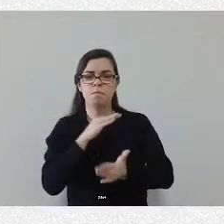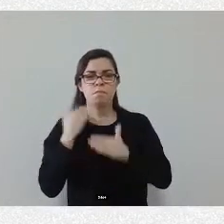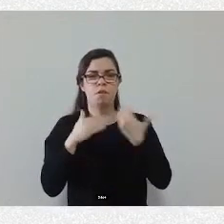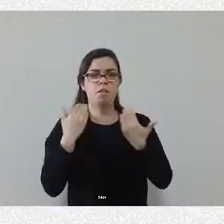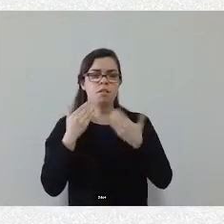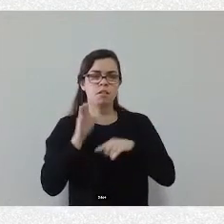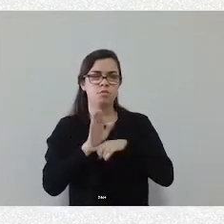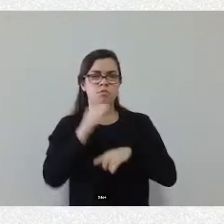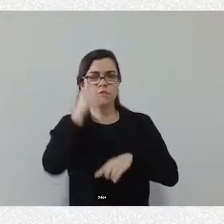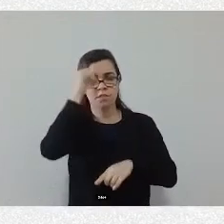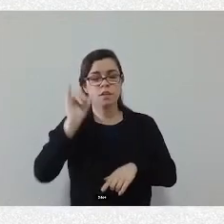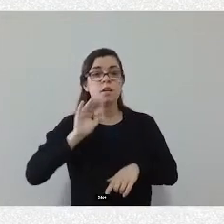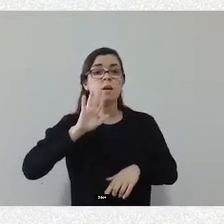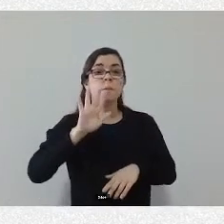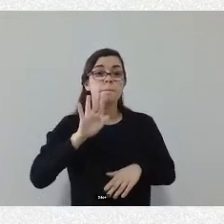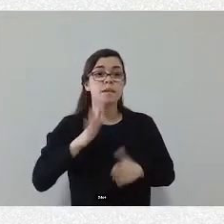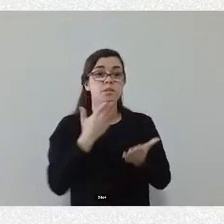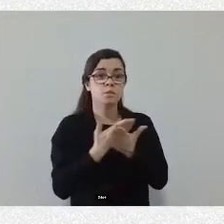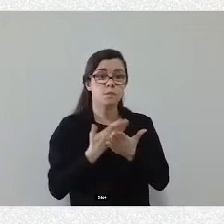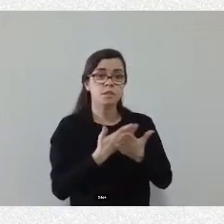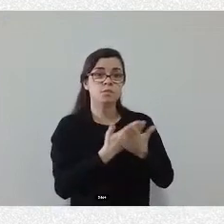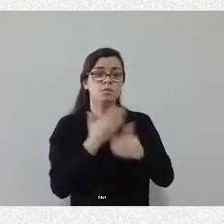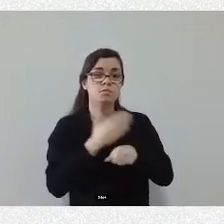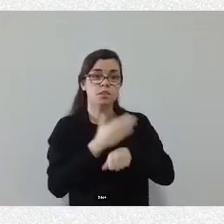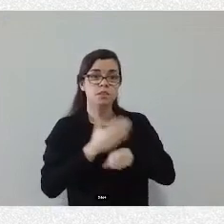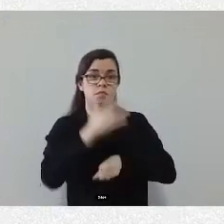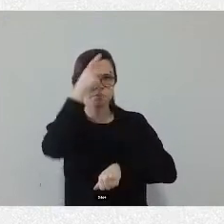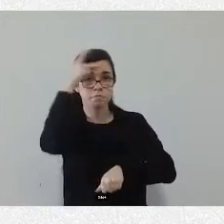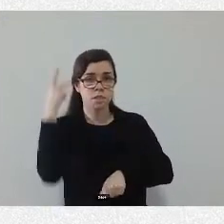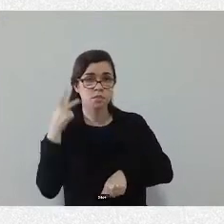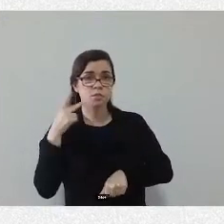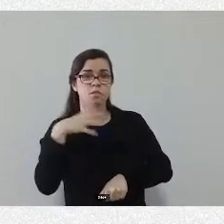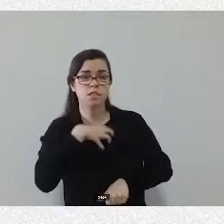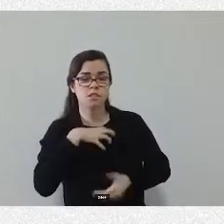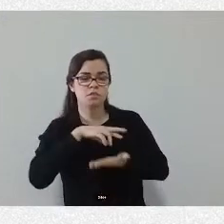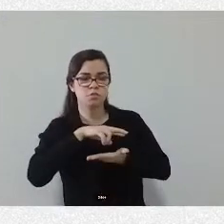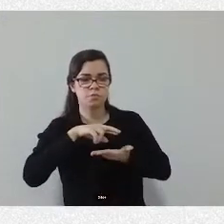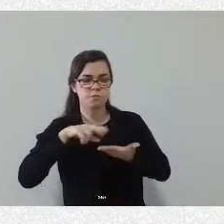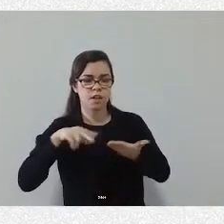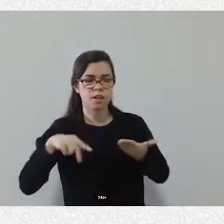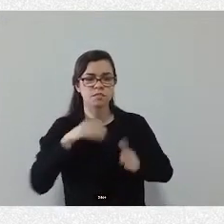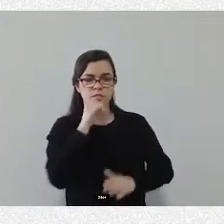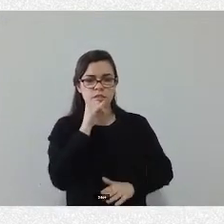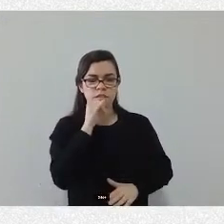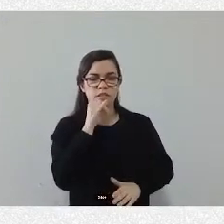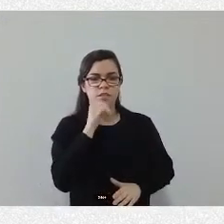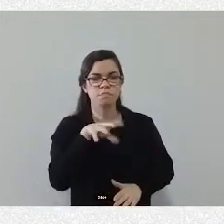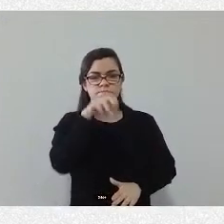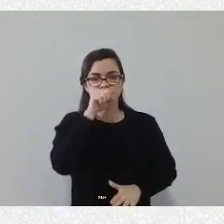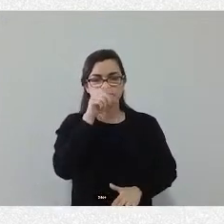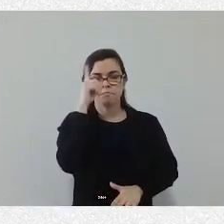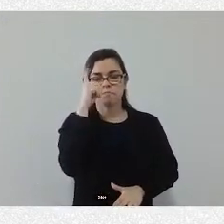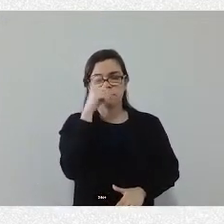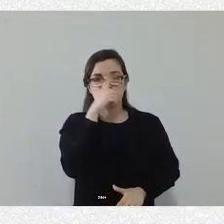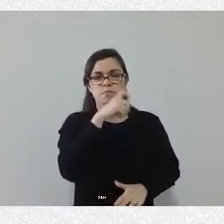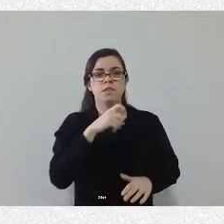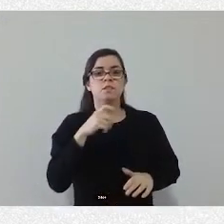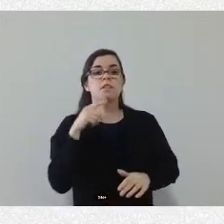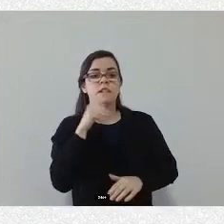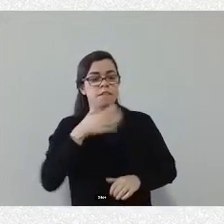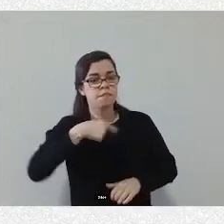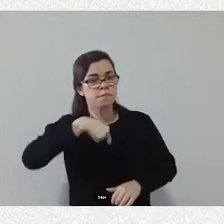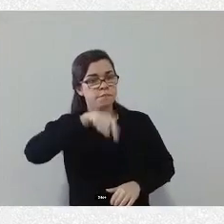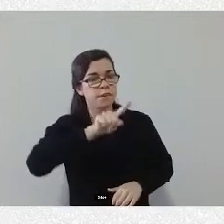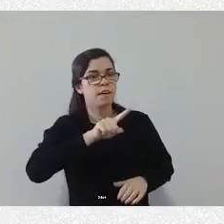vai incluir pessoas com sintomas respiratórios que procurarem atendimento nos serviços de saúde do município e